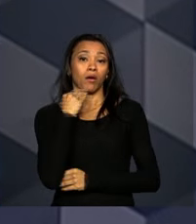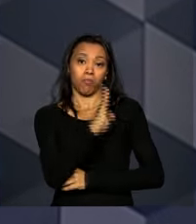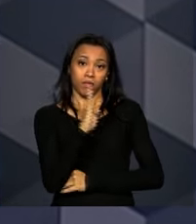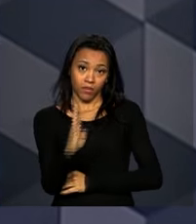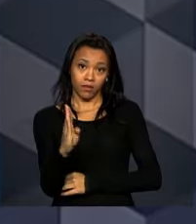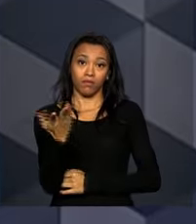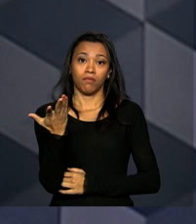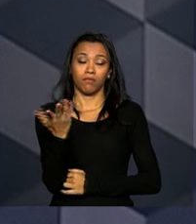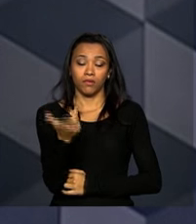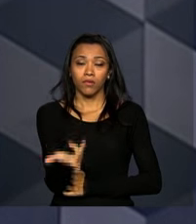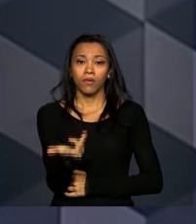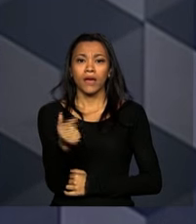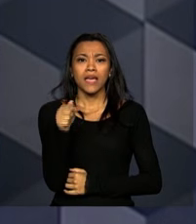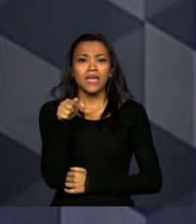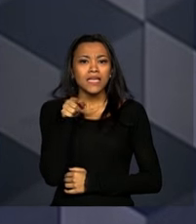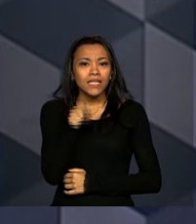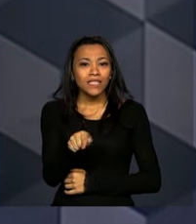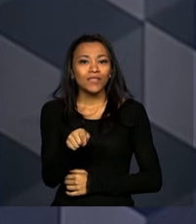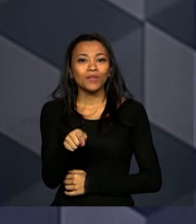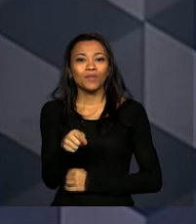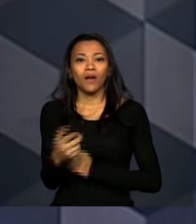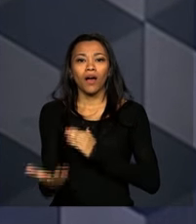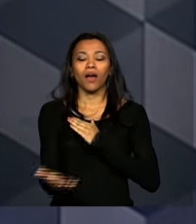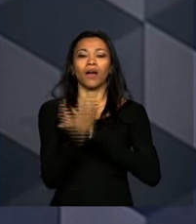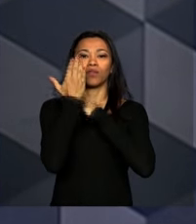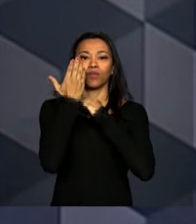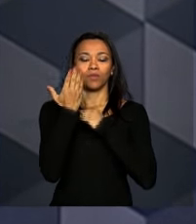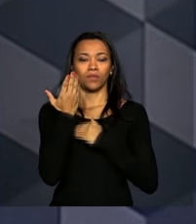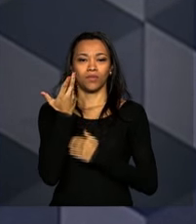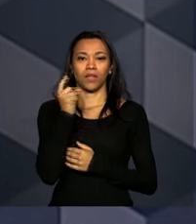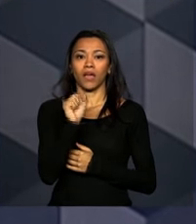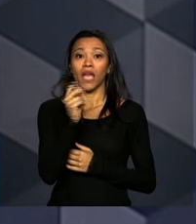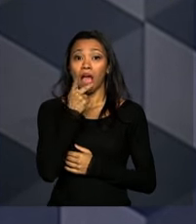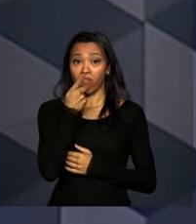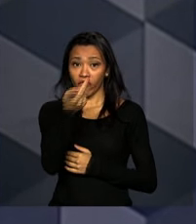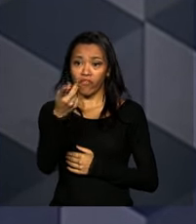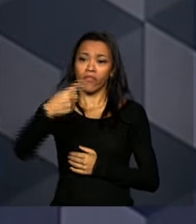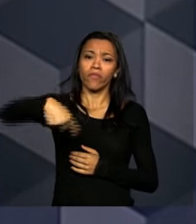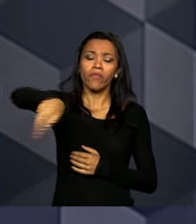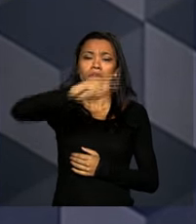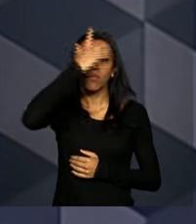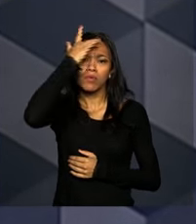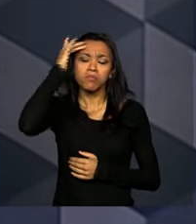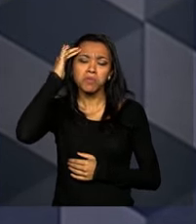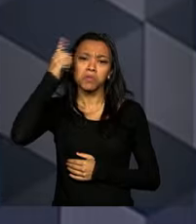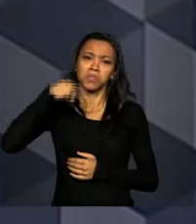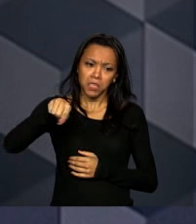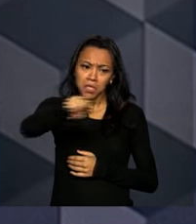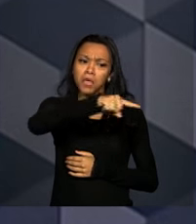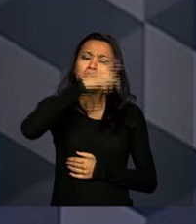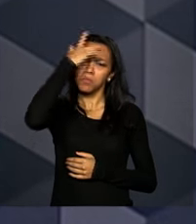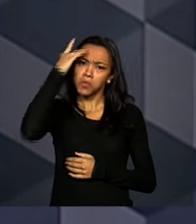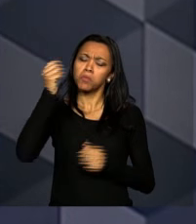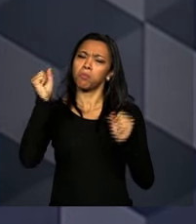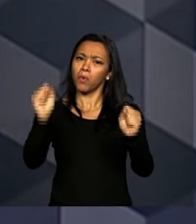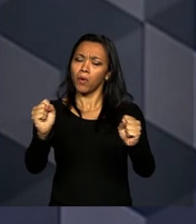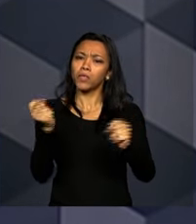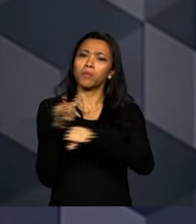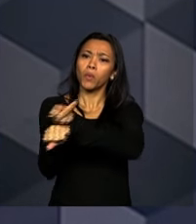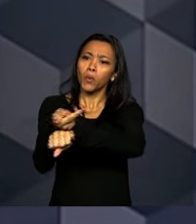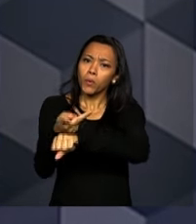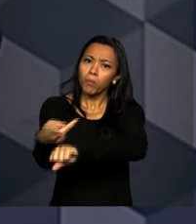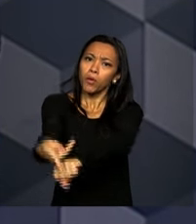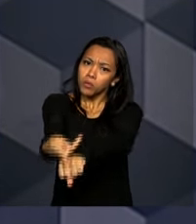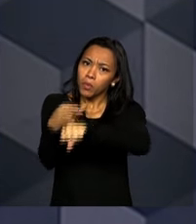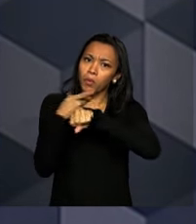Essa capilaridade nos autoriza a dizer para os produtores que eles podem começar a procurar a partir de hoje o